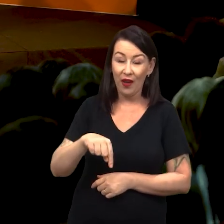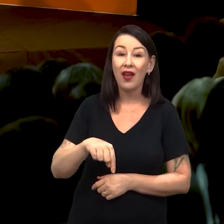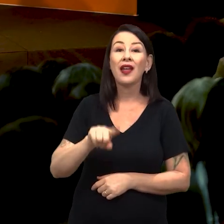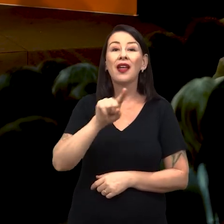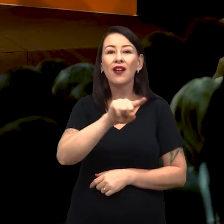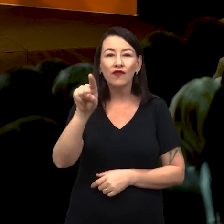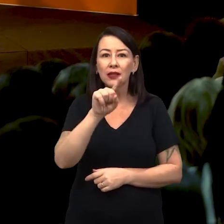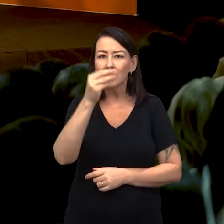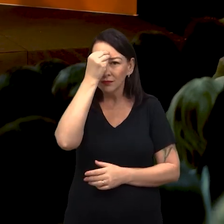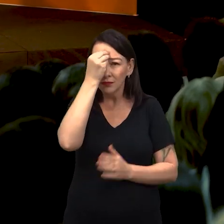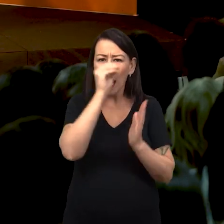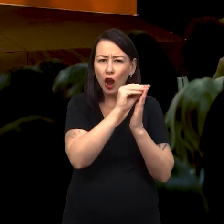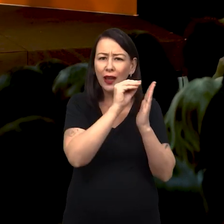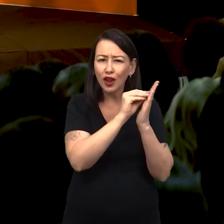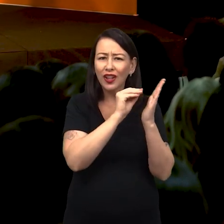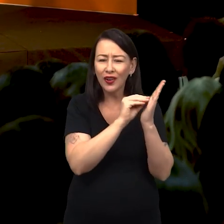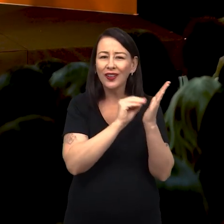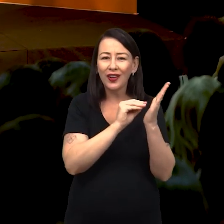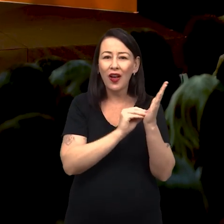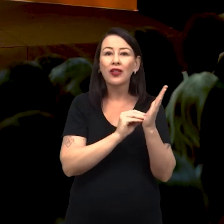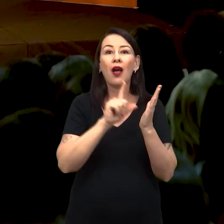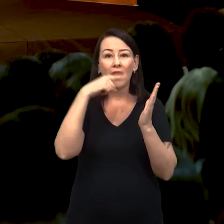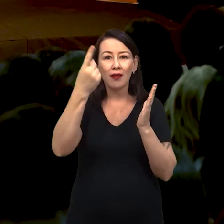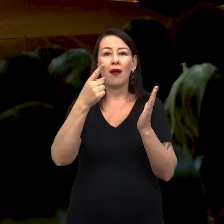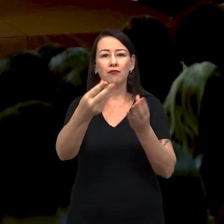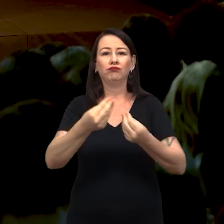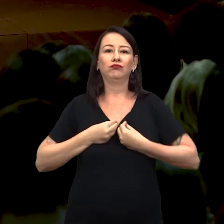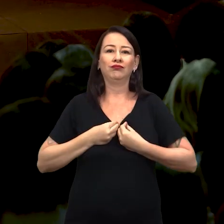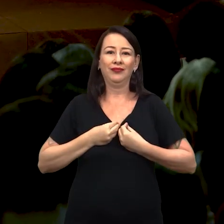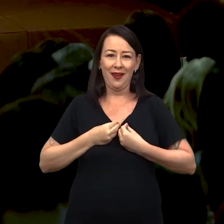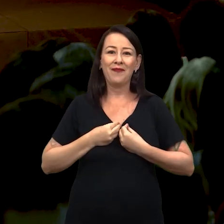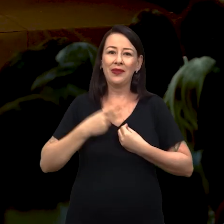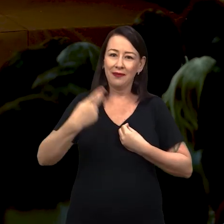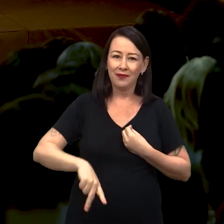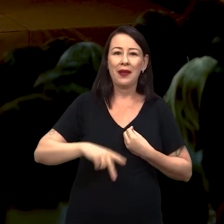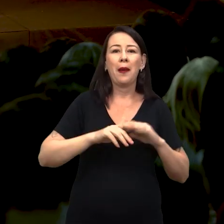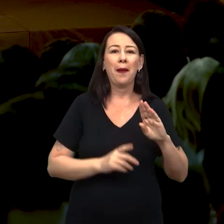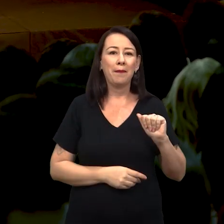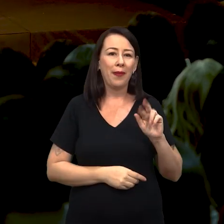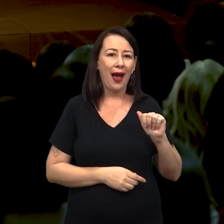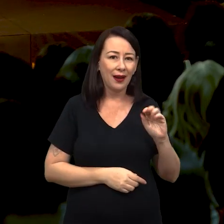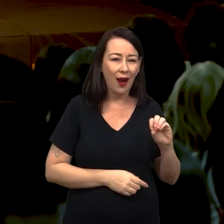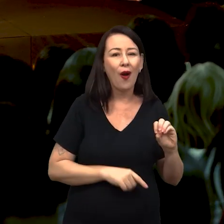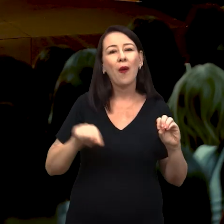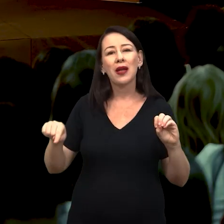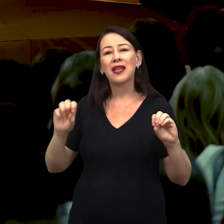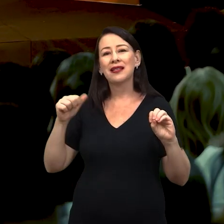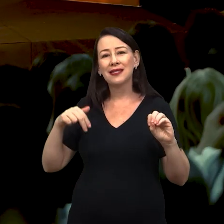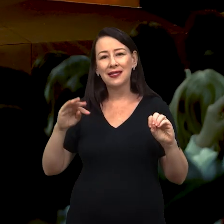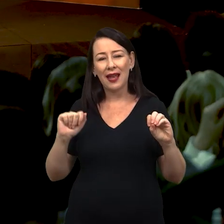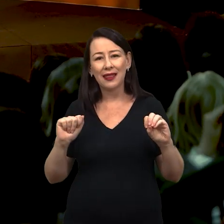vocês vão trazer um caderno para mim cheio de cantigas daqui de Barão de Cocais e também de Santa